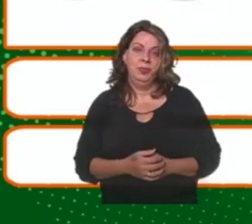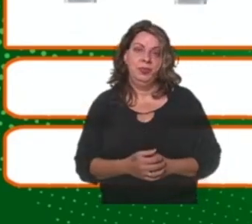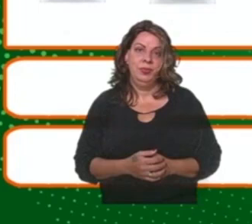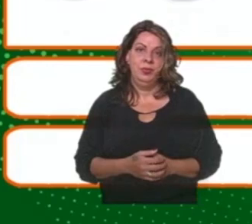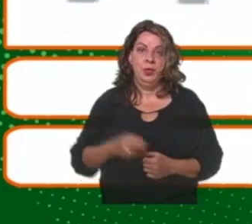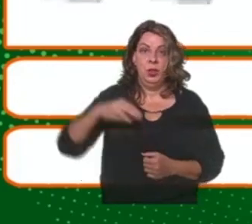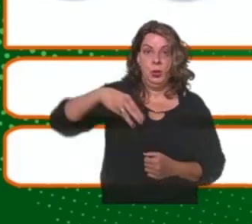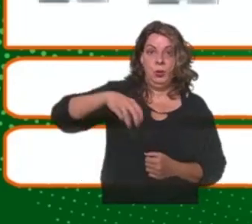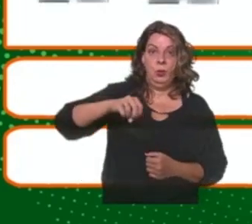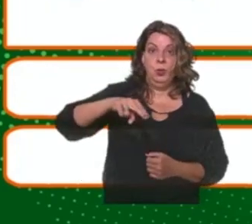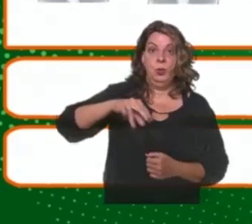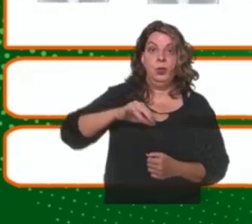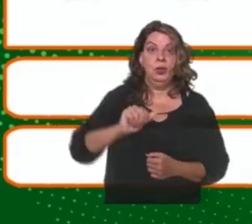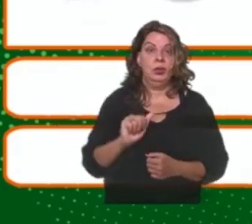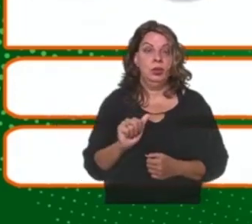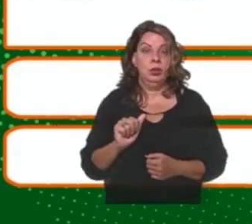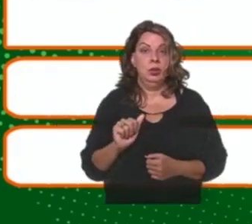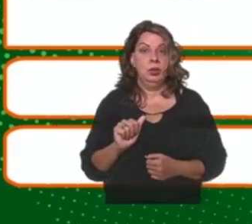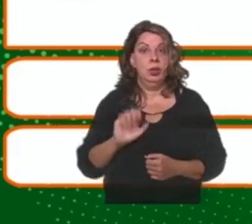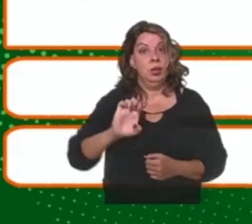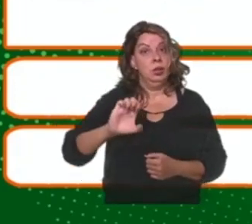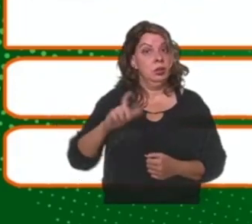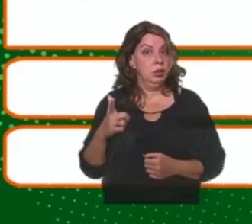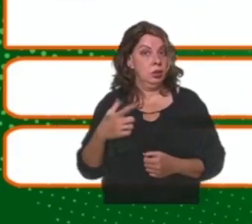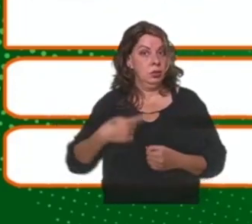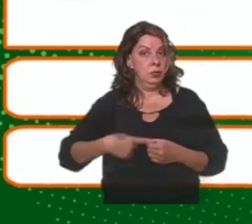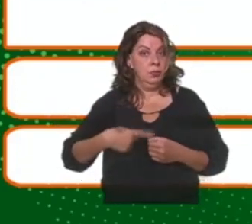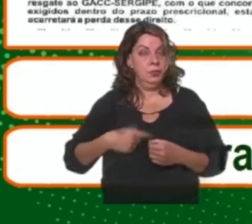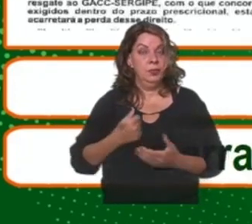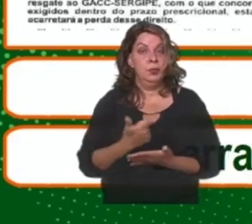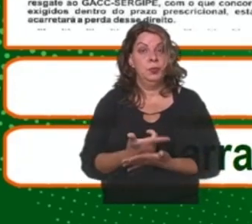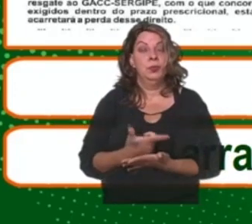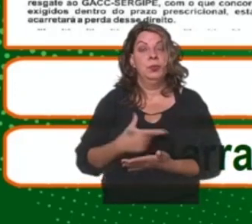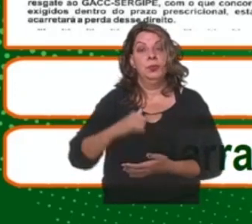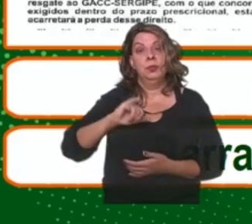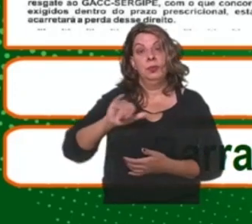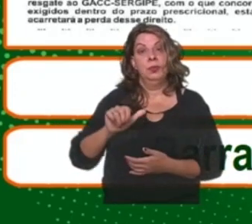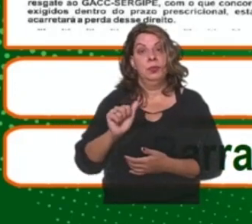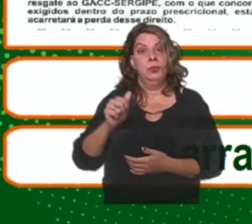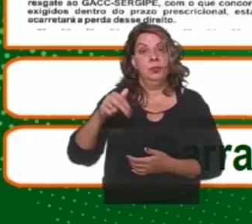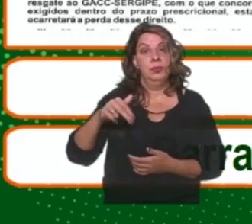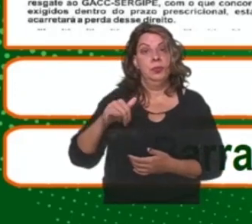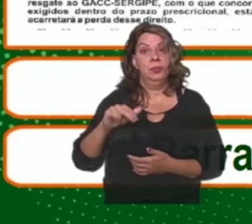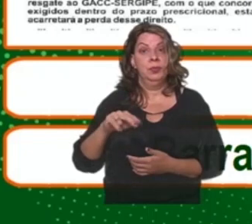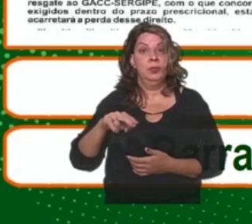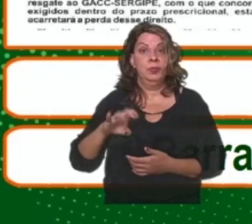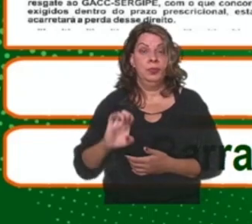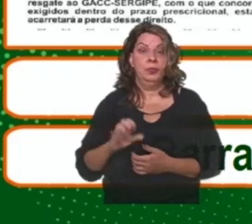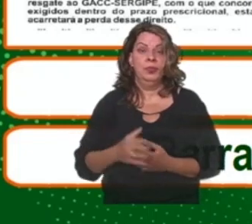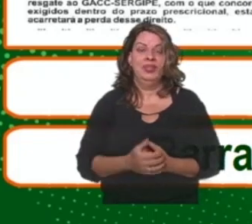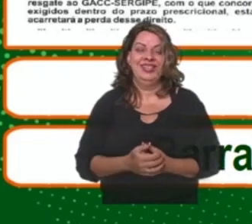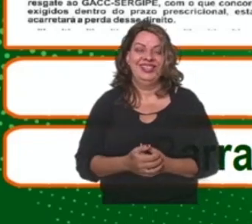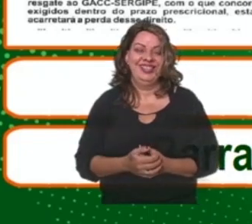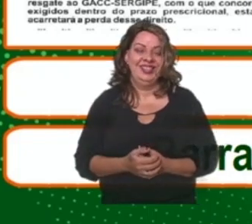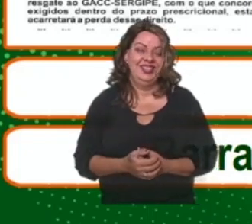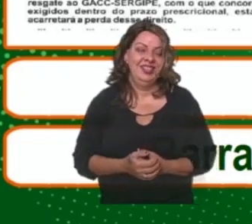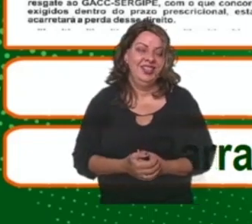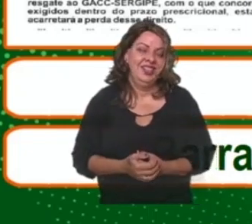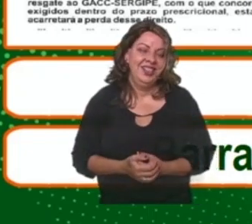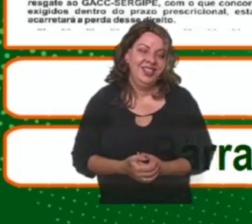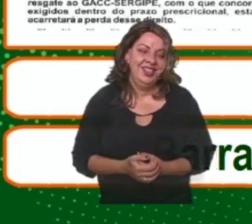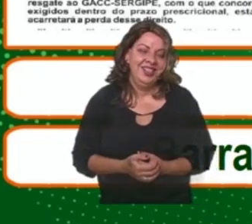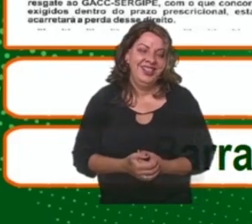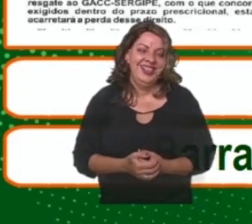105504. Alô, Mônica Oliveira Medeiros, é distância, adquiriu com Janine, Regional Itaporanga.